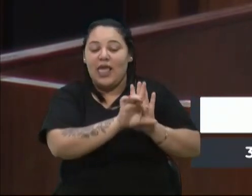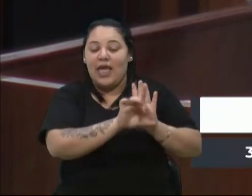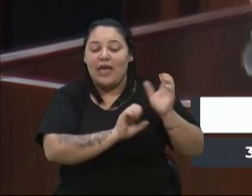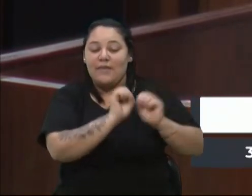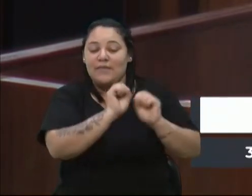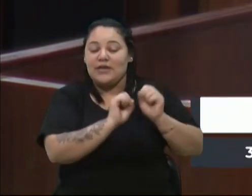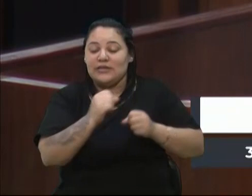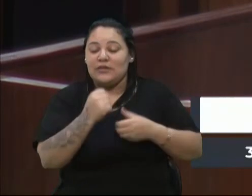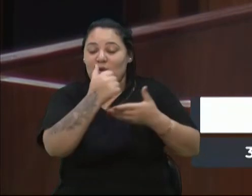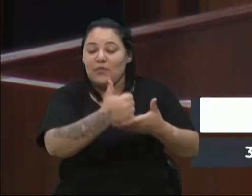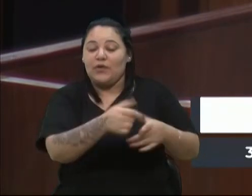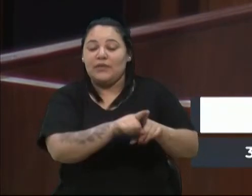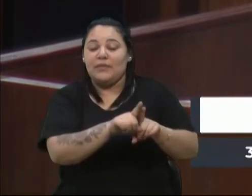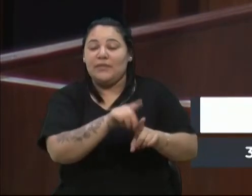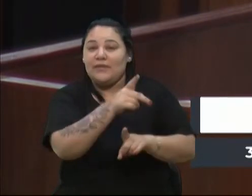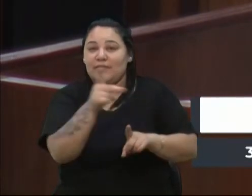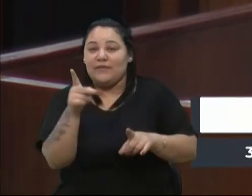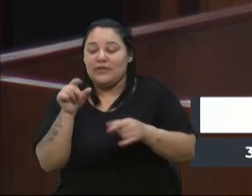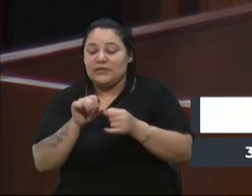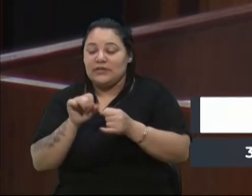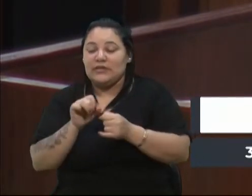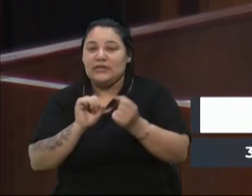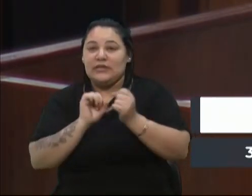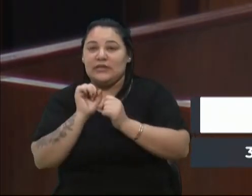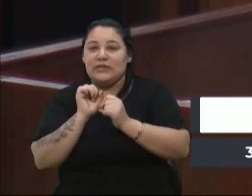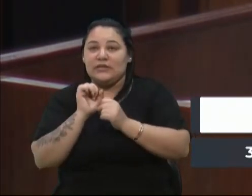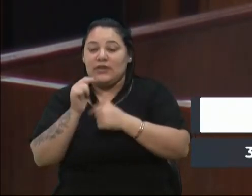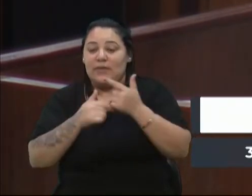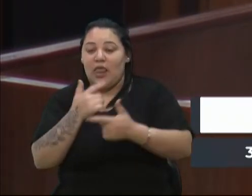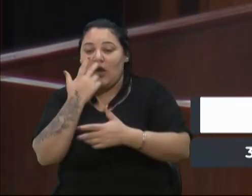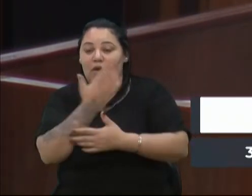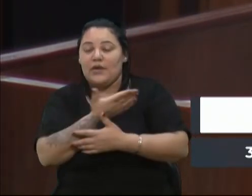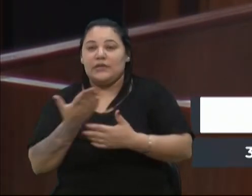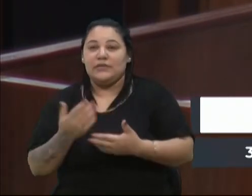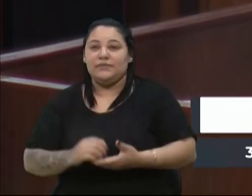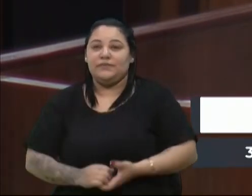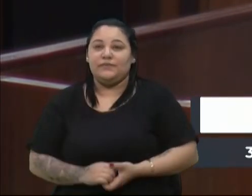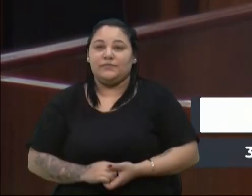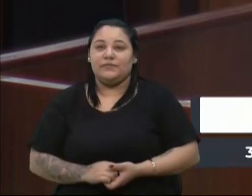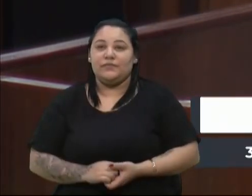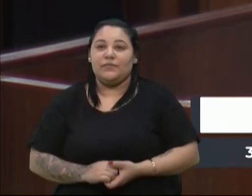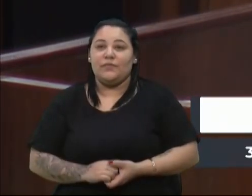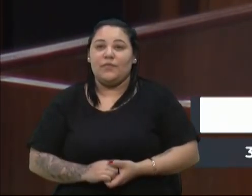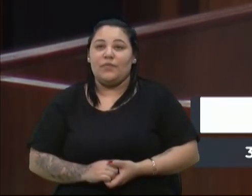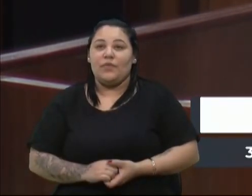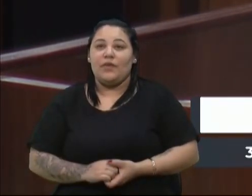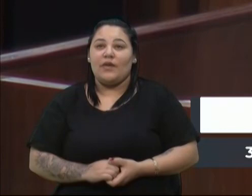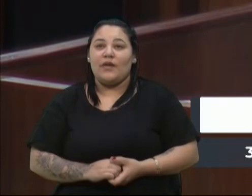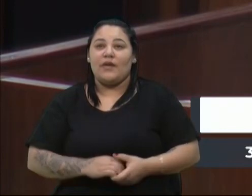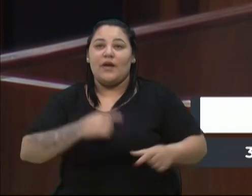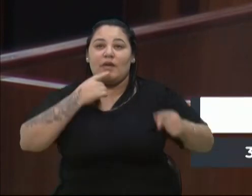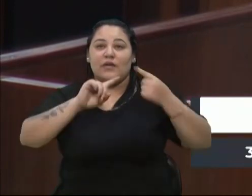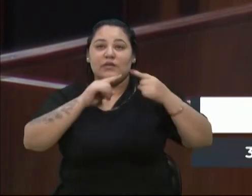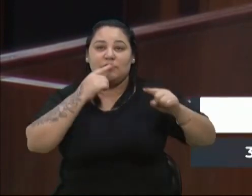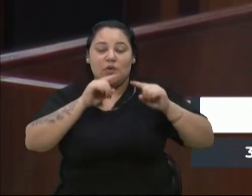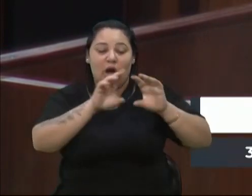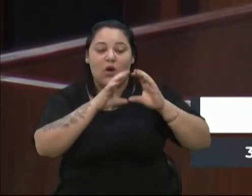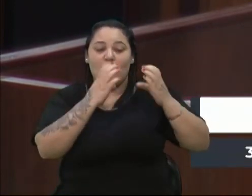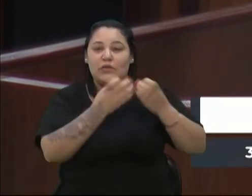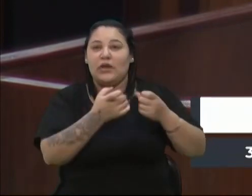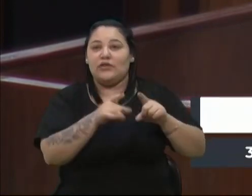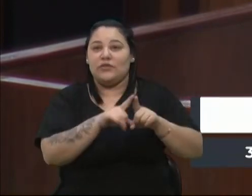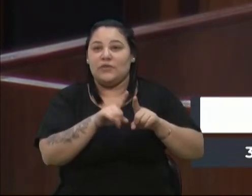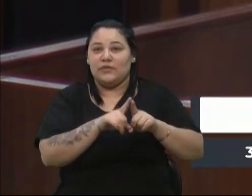fazer esse tipo de trabalho. E outra informação importante, com um coro comunitário. Eu faço questão, desde que o coro